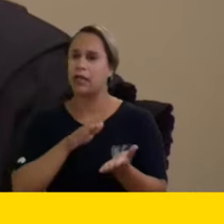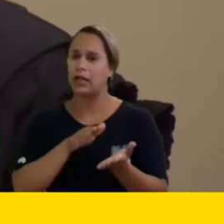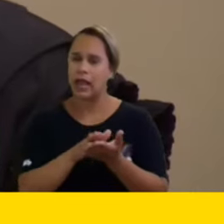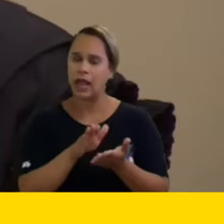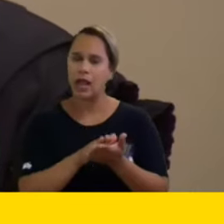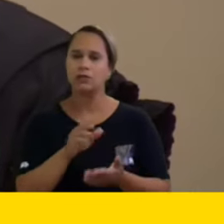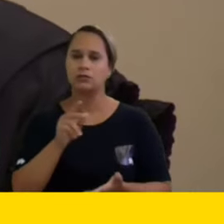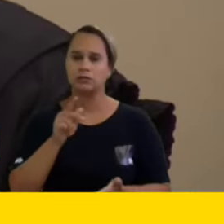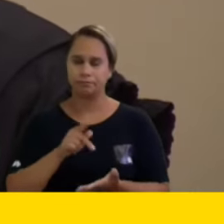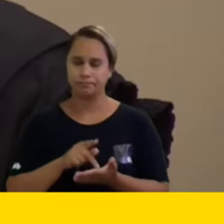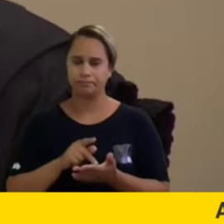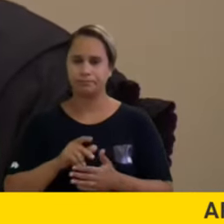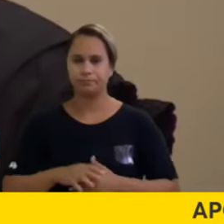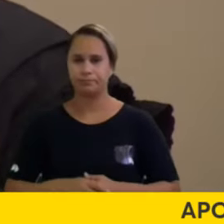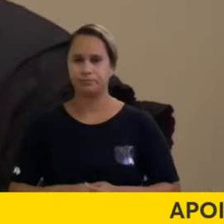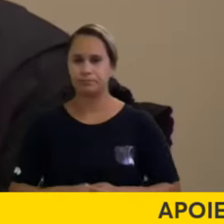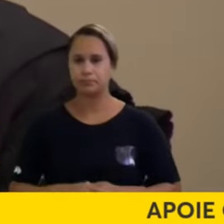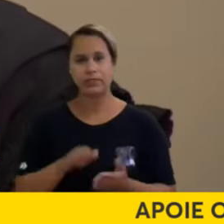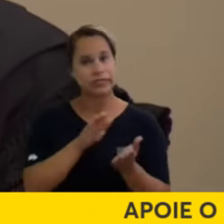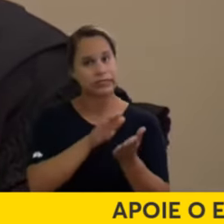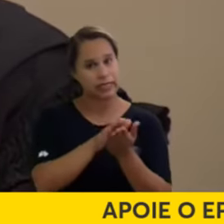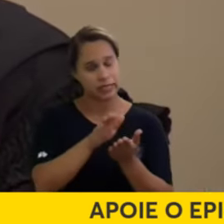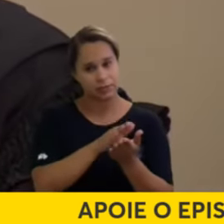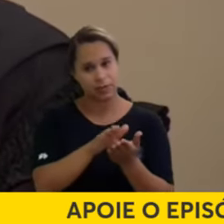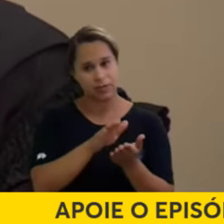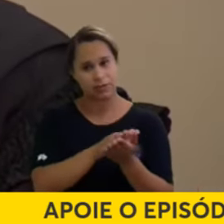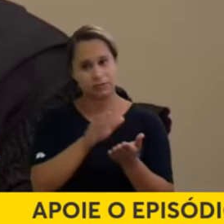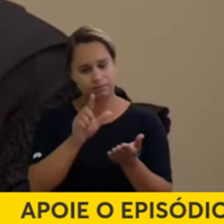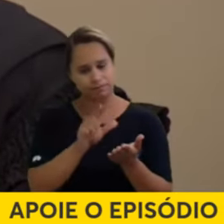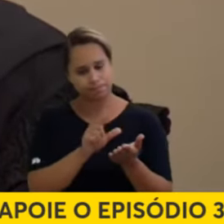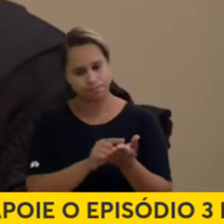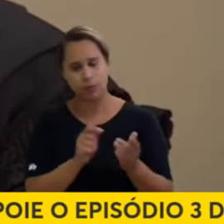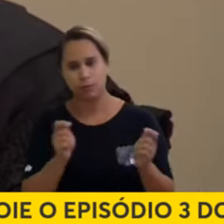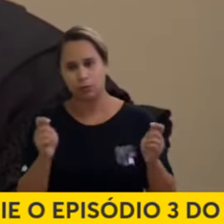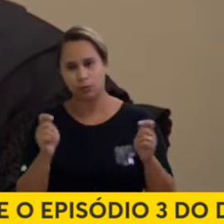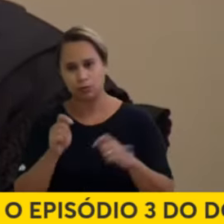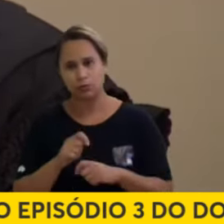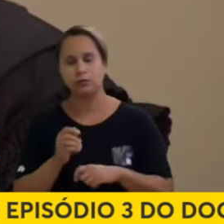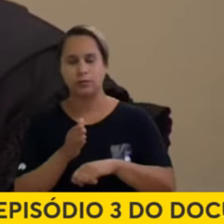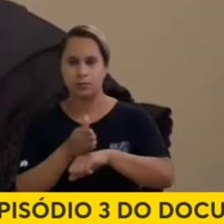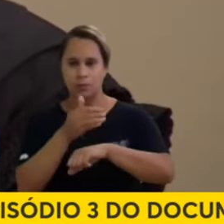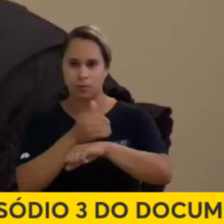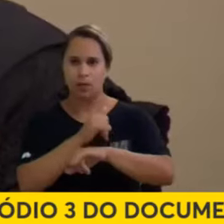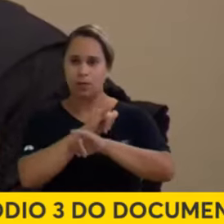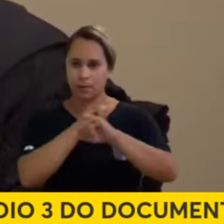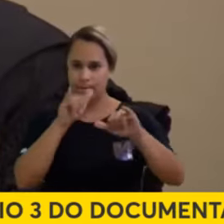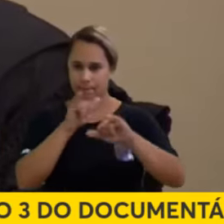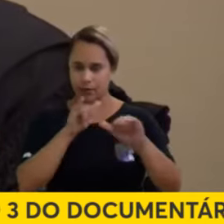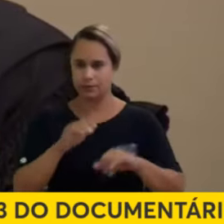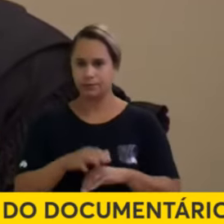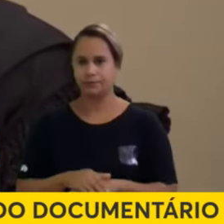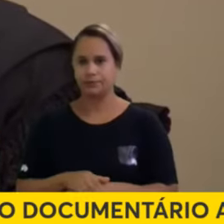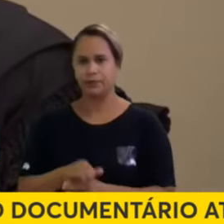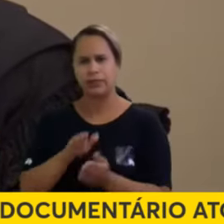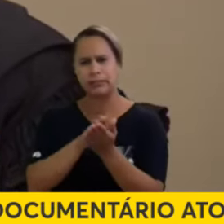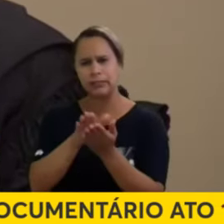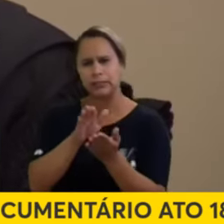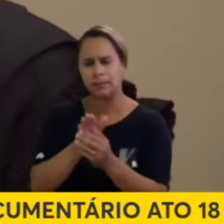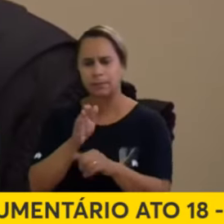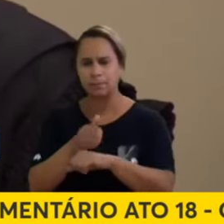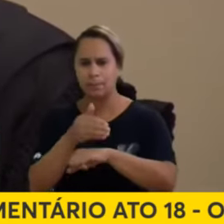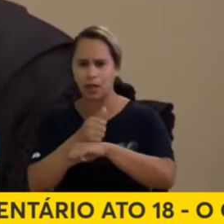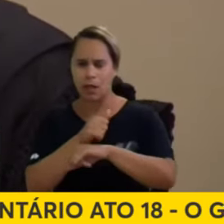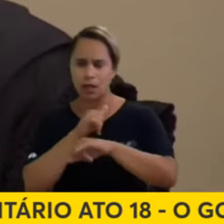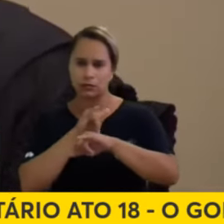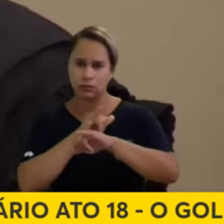então despesas desbastando as despesas possíveis de pré-campanha tem-se o seguinte despesas de pré-campanha do período de filiação